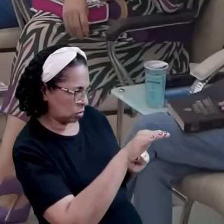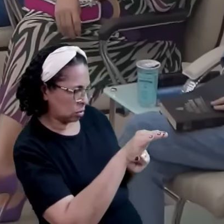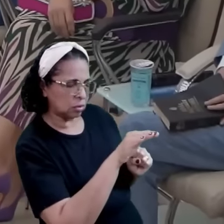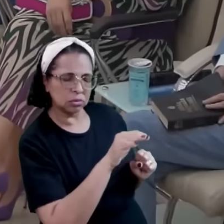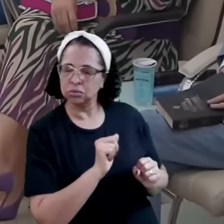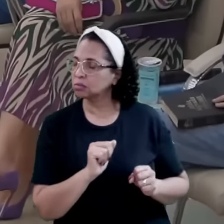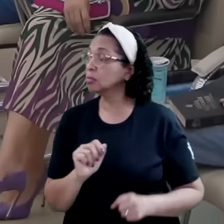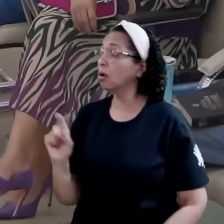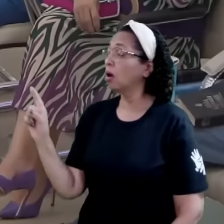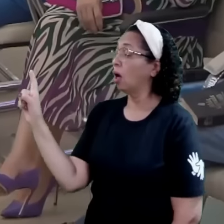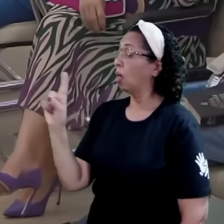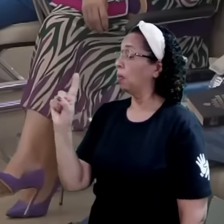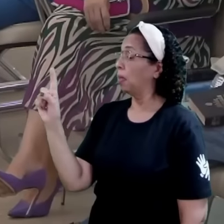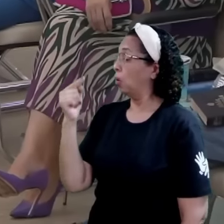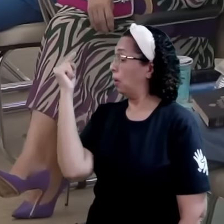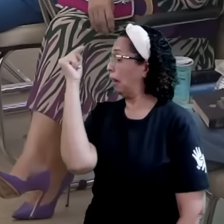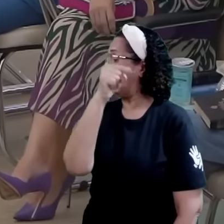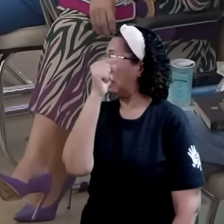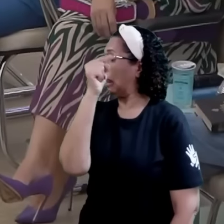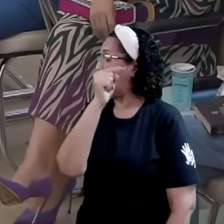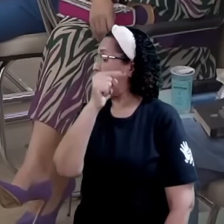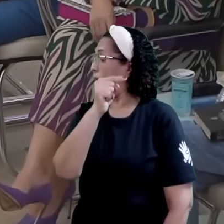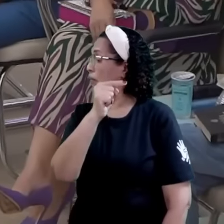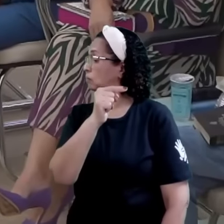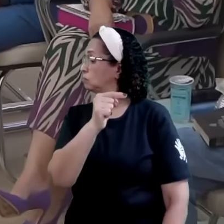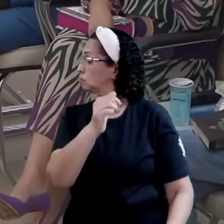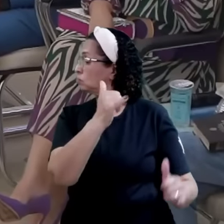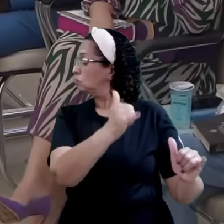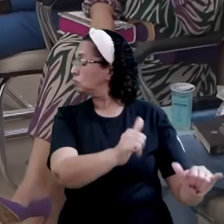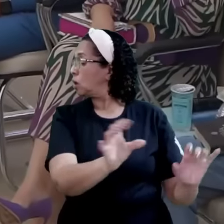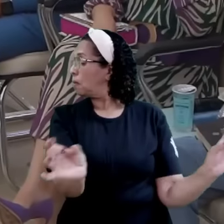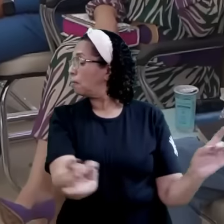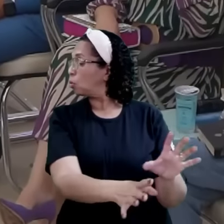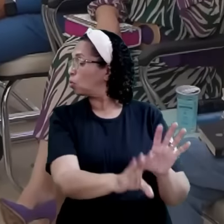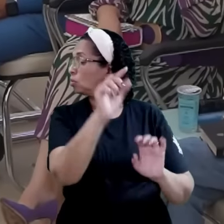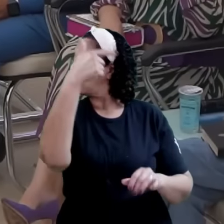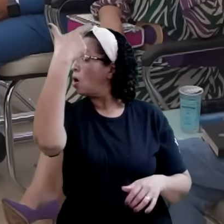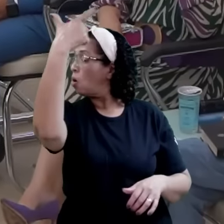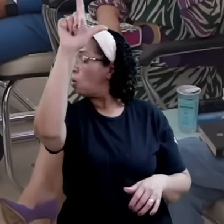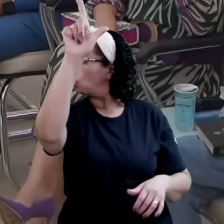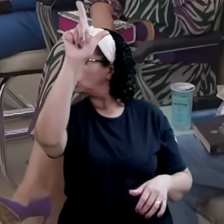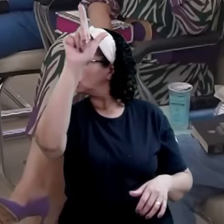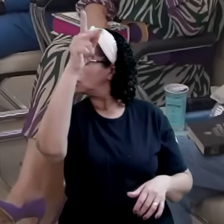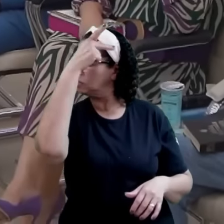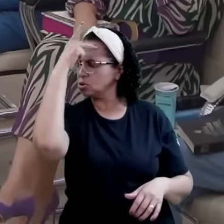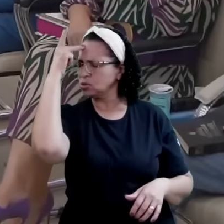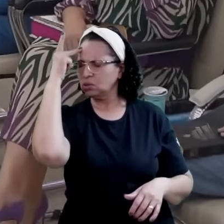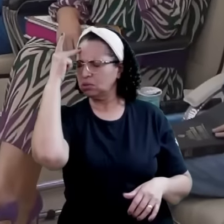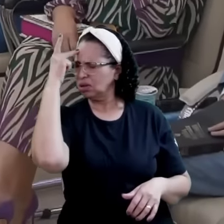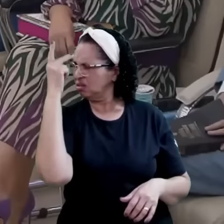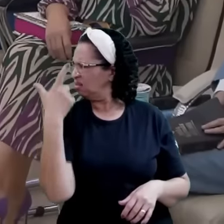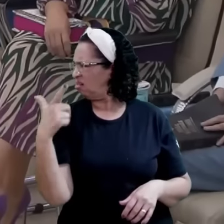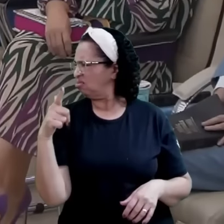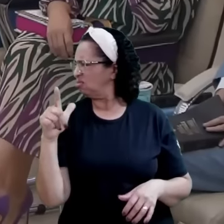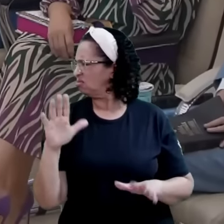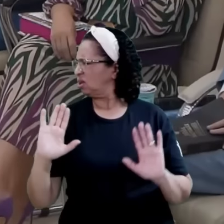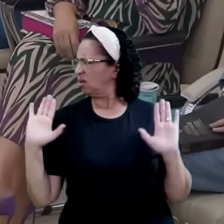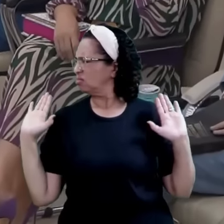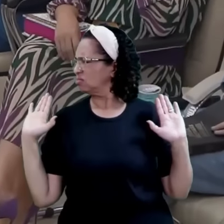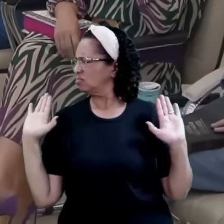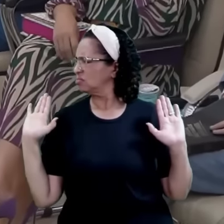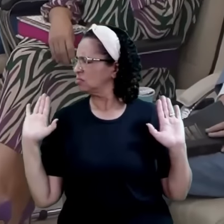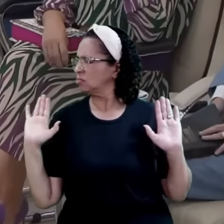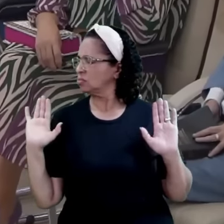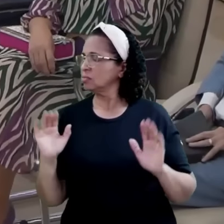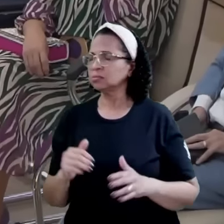essas vagas estão reservadas não tem mais vagas aí eu olhei e falei mas ah lá ó do lado do carro lá